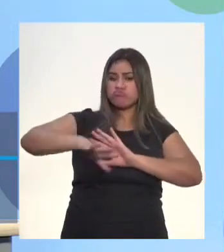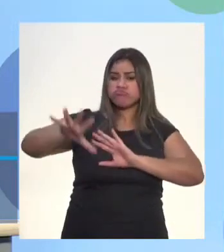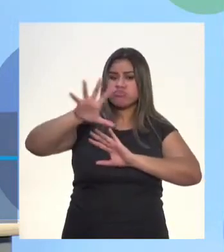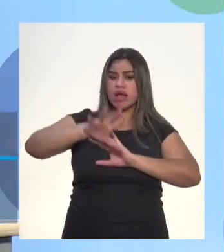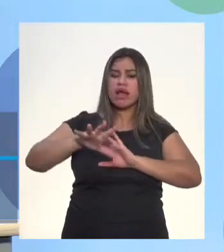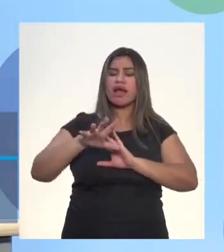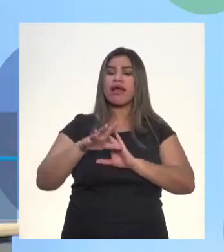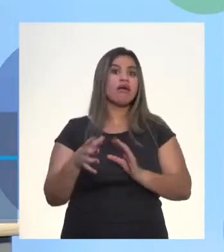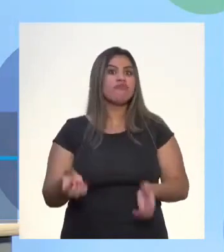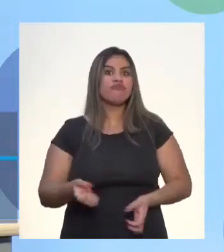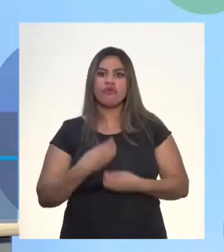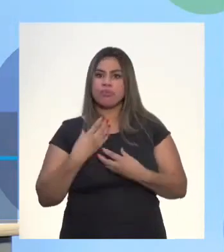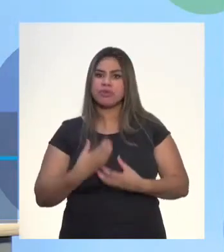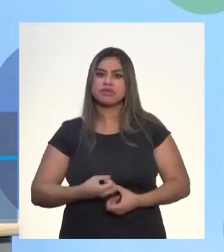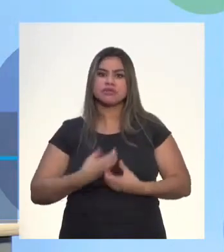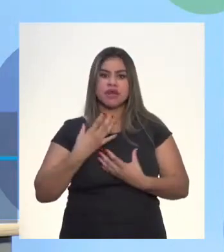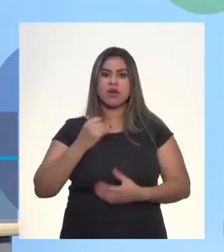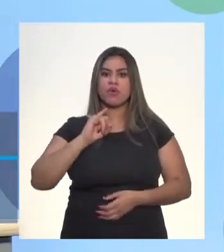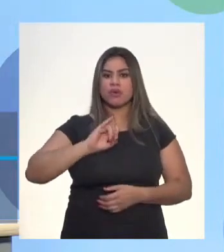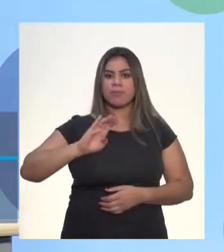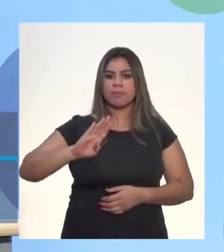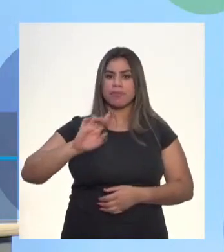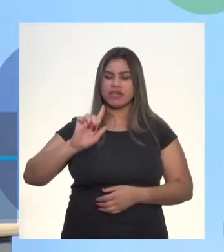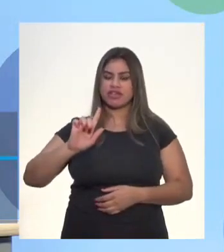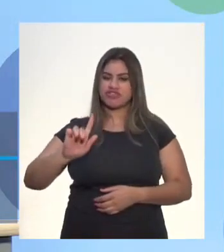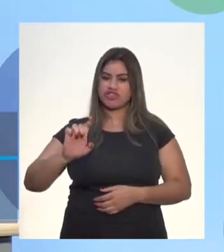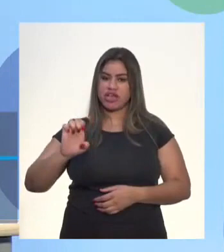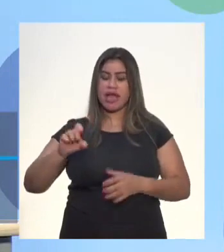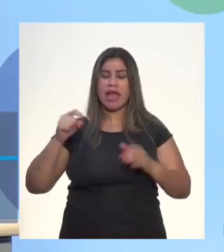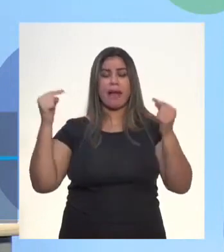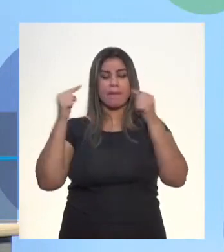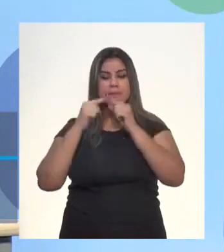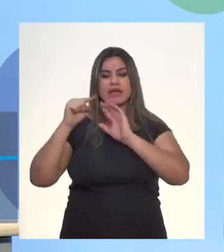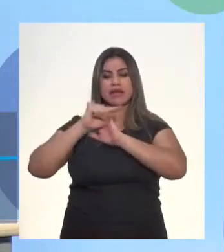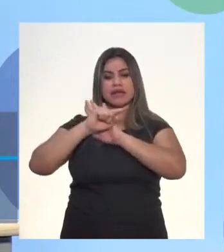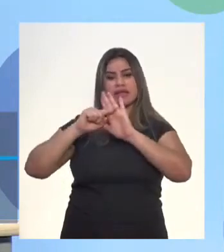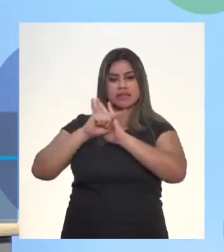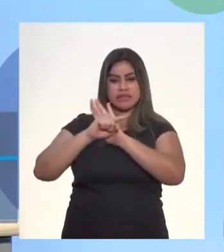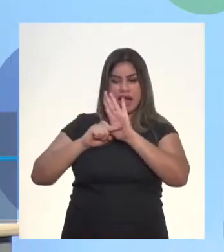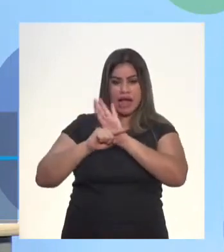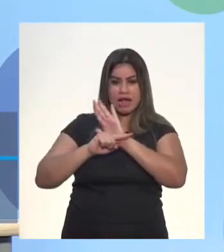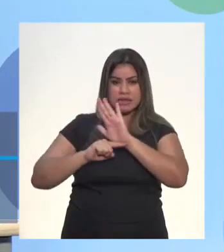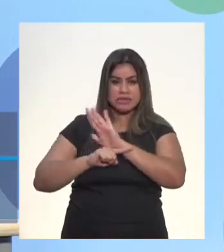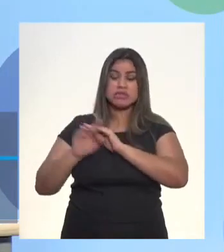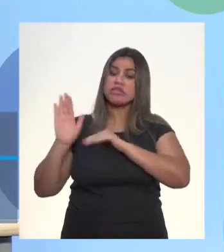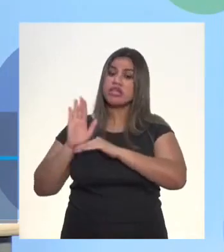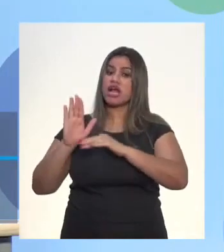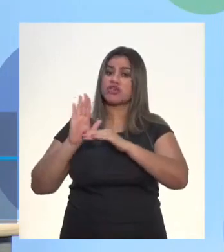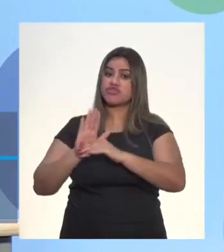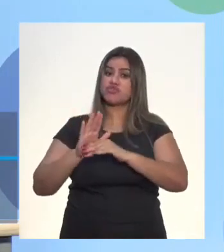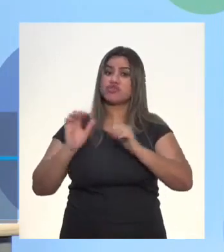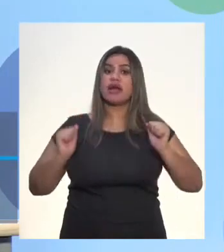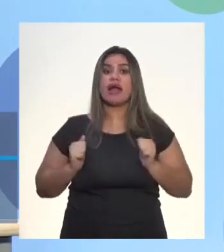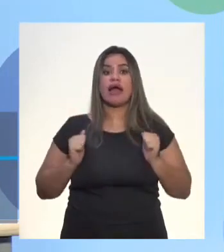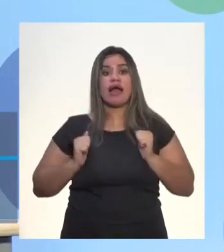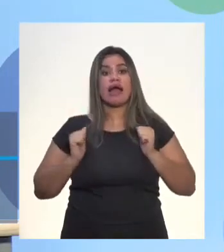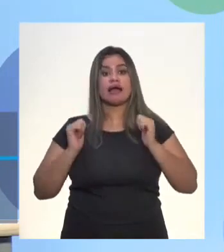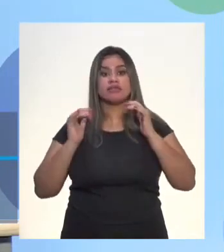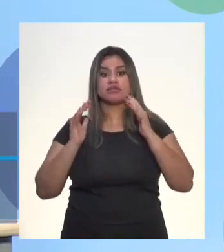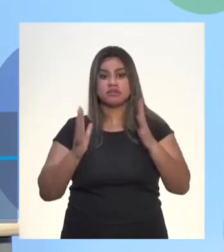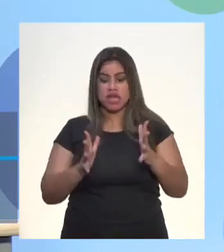do IBGE, eles servem para fazer uma análise, e essa análise nos ajuda a produzir ações que